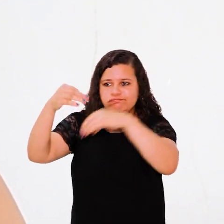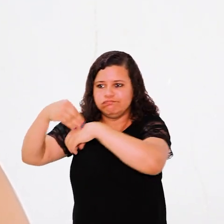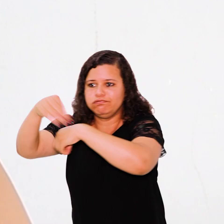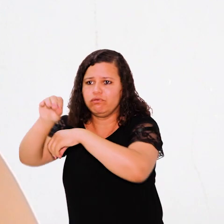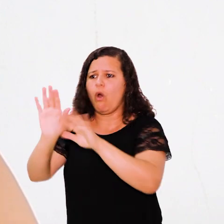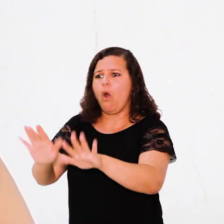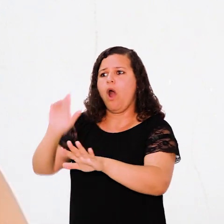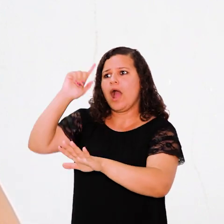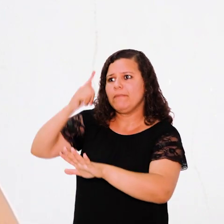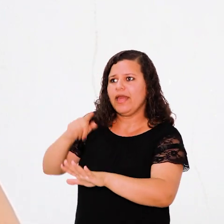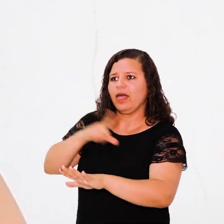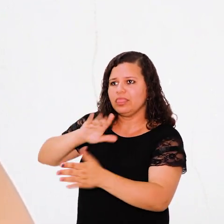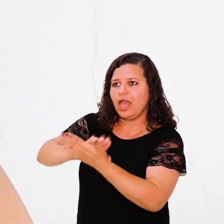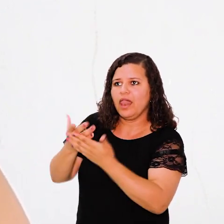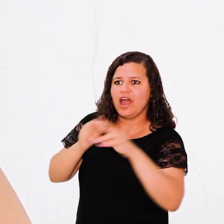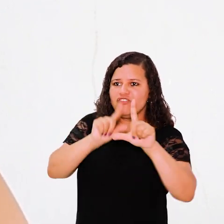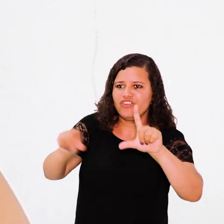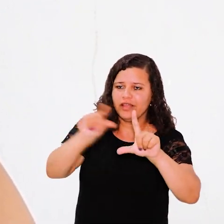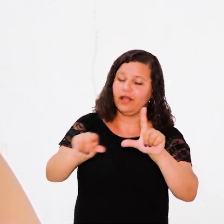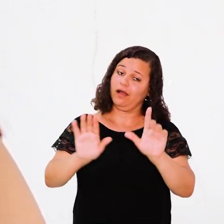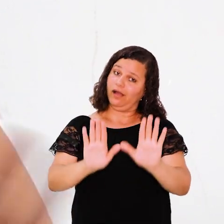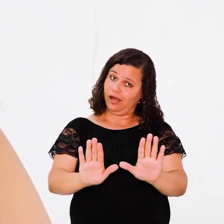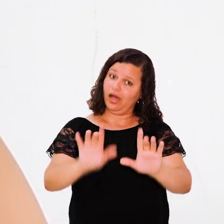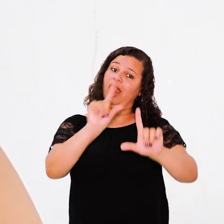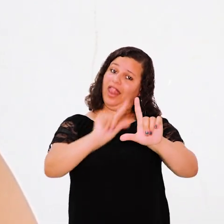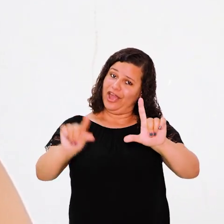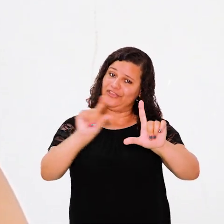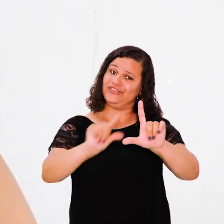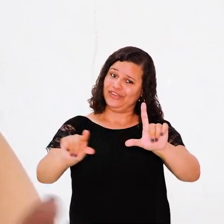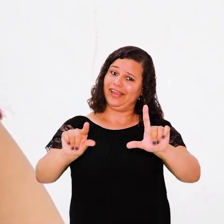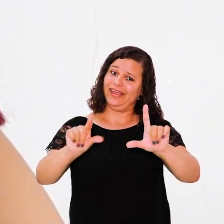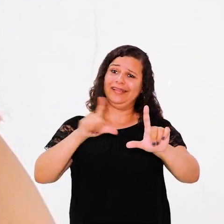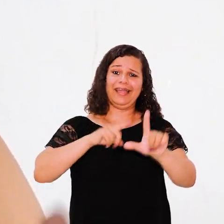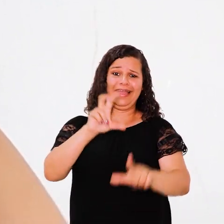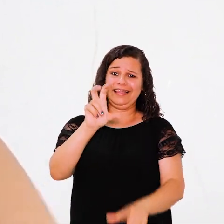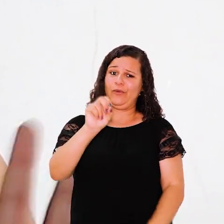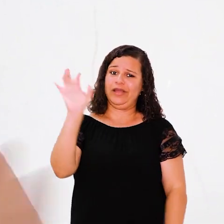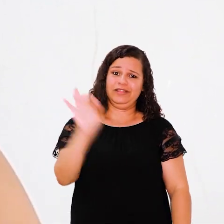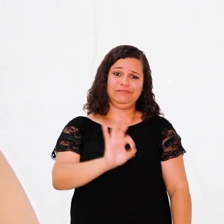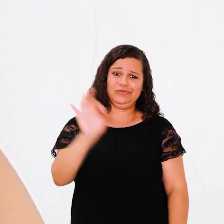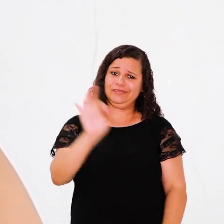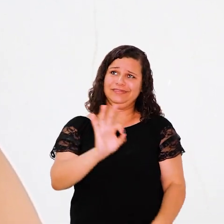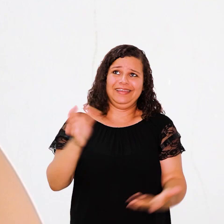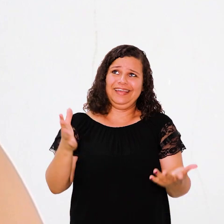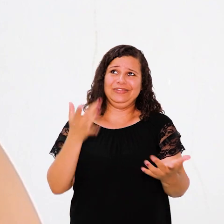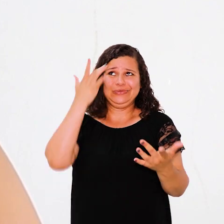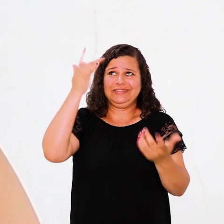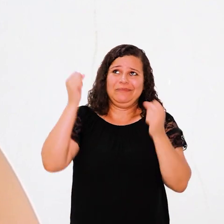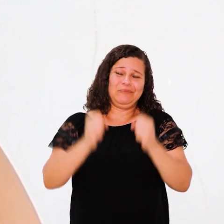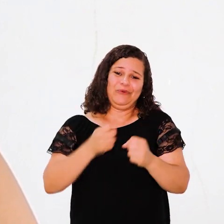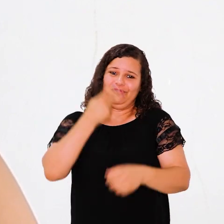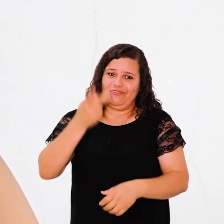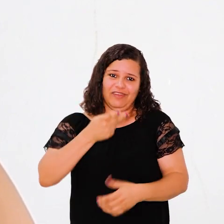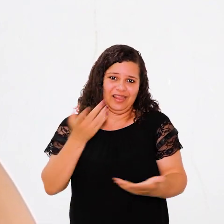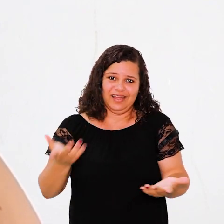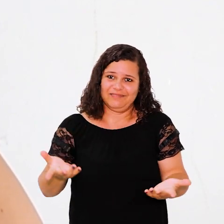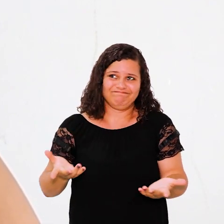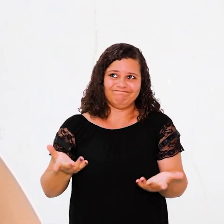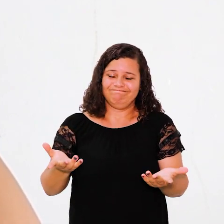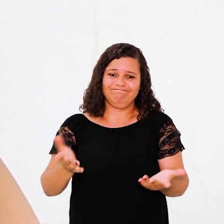vídeo. Ah, Gabriela, mas tem legenda. Gente, a legenda é 50%, digamos assim. Nem sei se eu posso